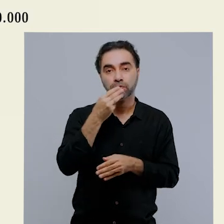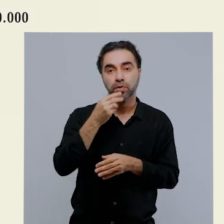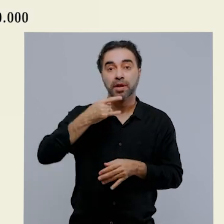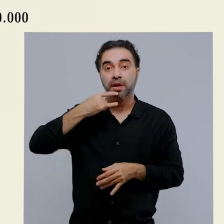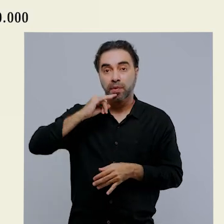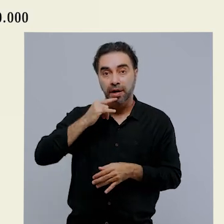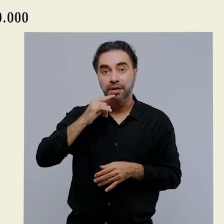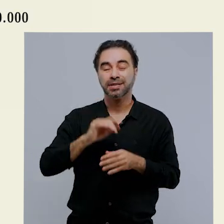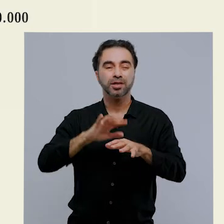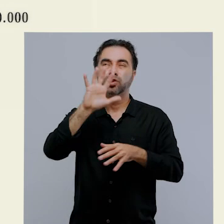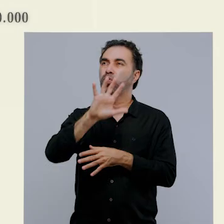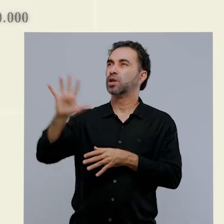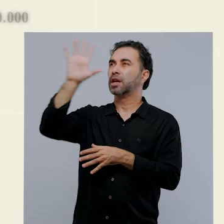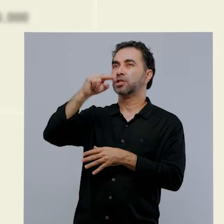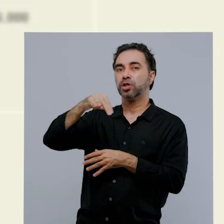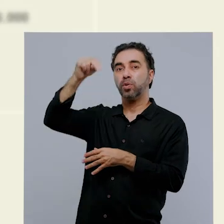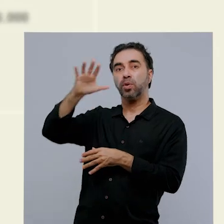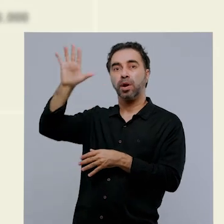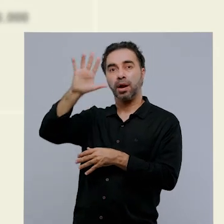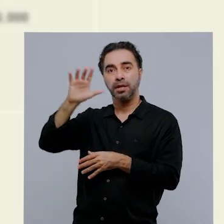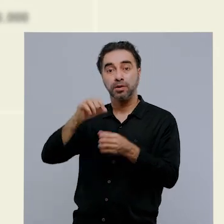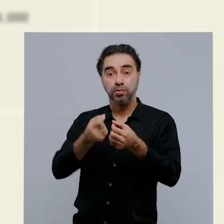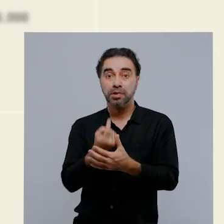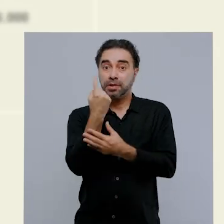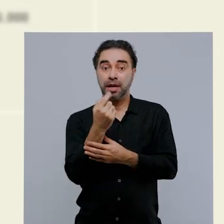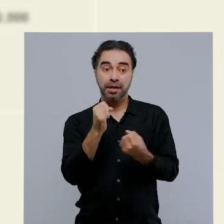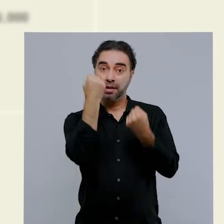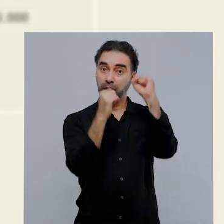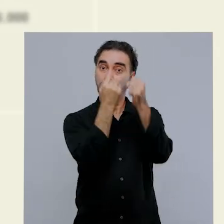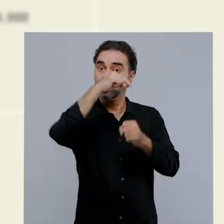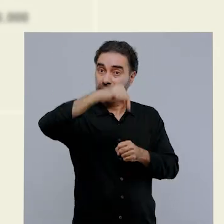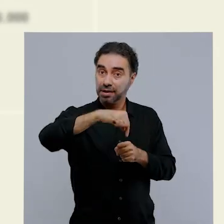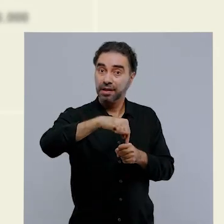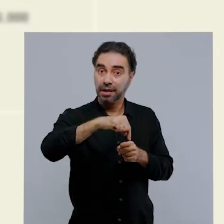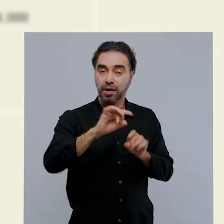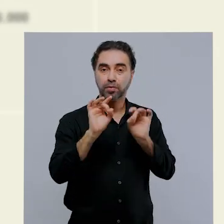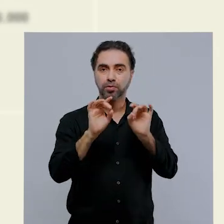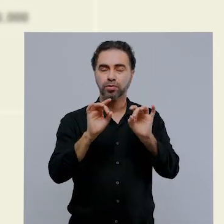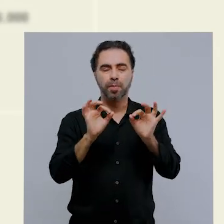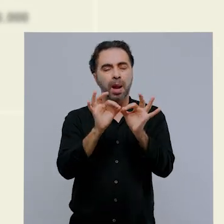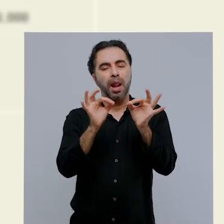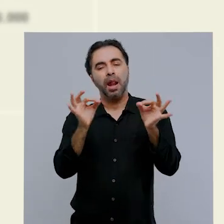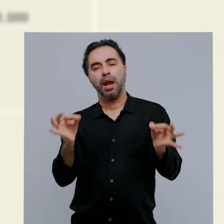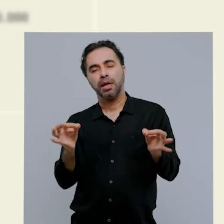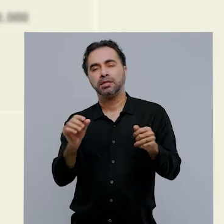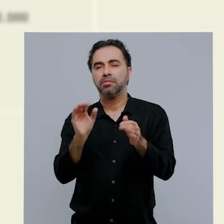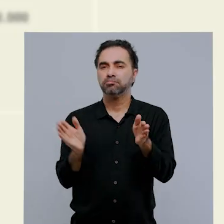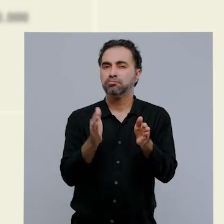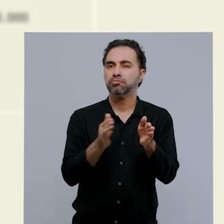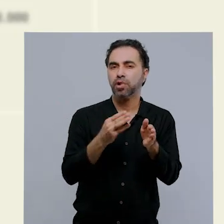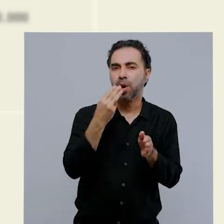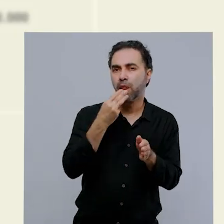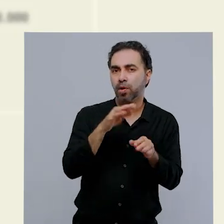nordeste do Estado de São Paulo, com destaque à usina Schmidt, não só pela excelência em produção de açúcar, mas